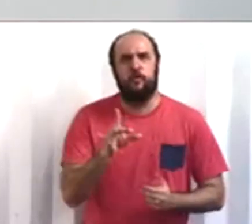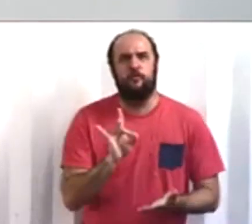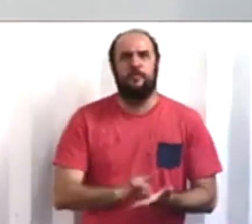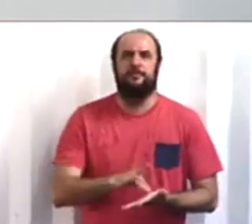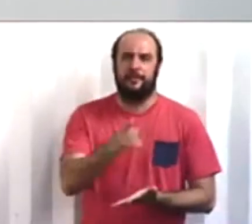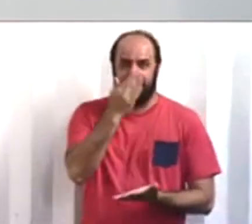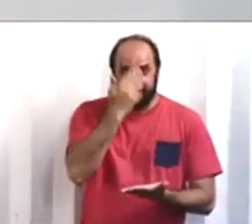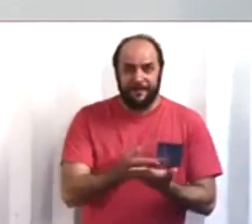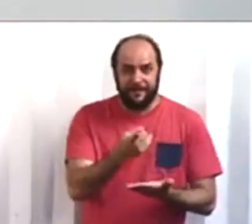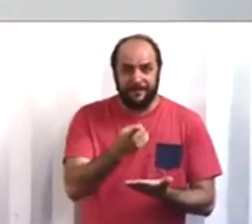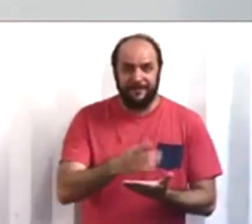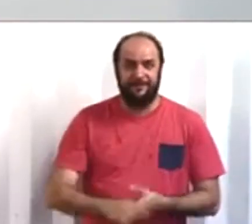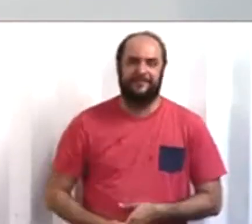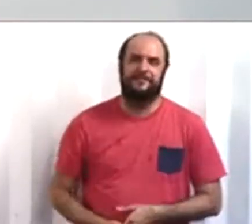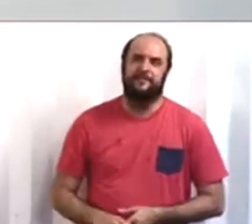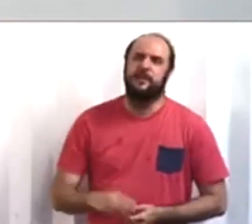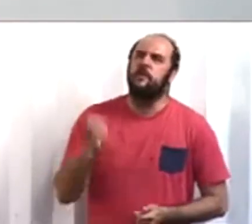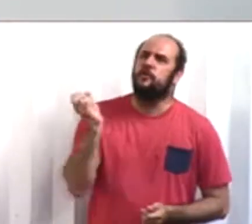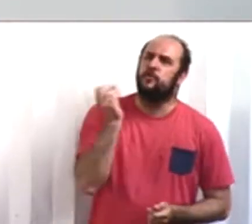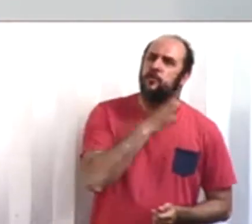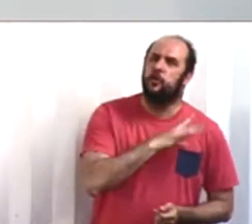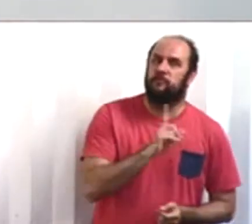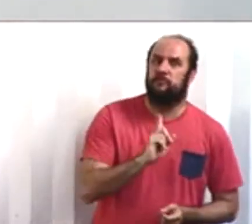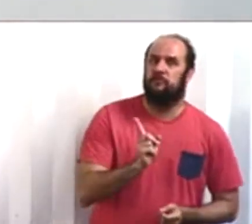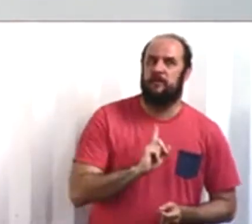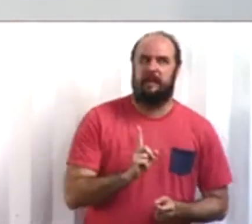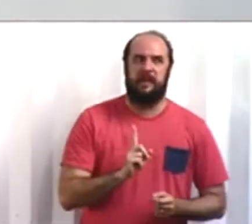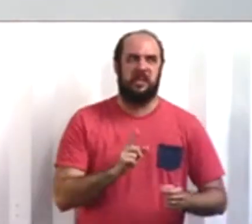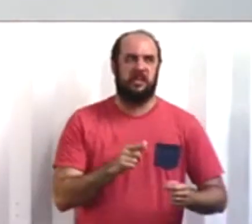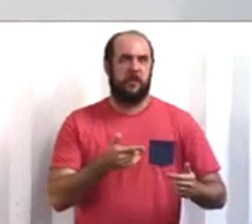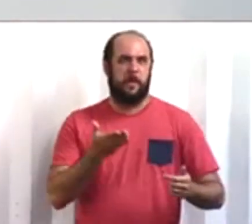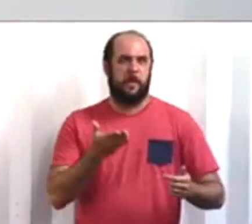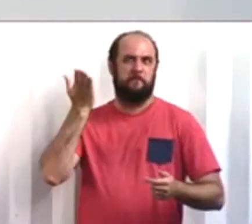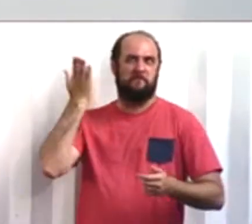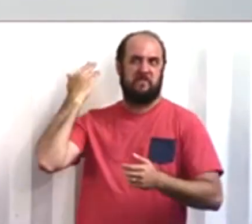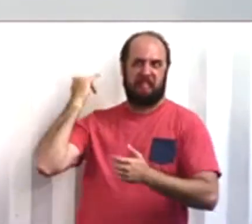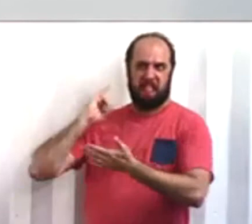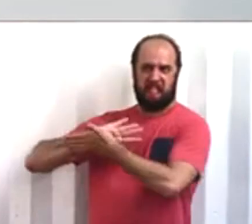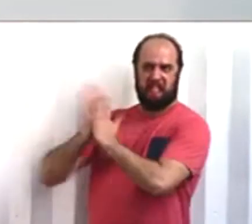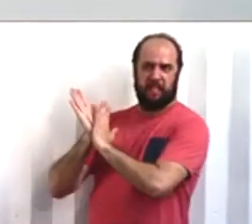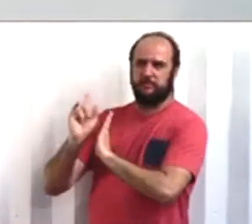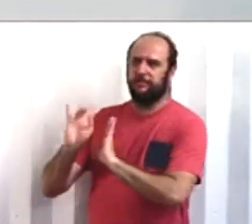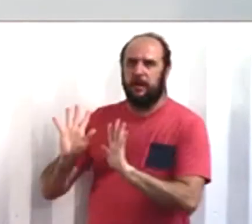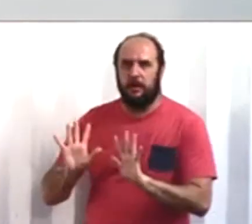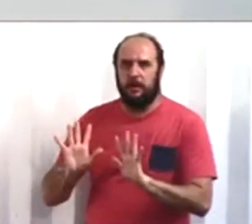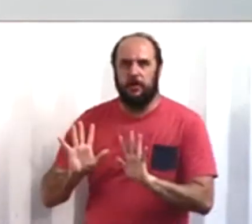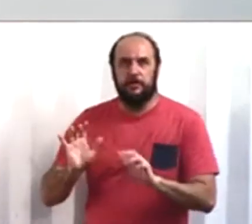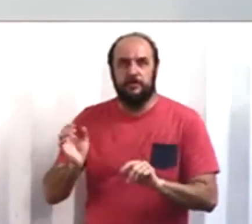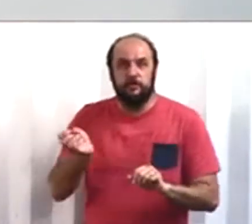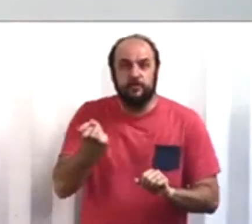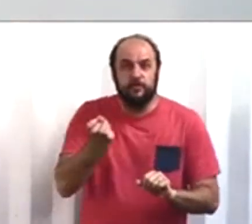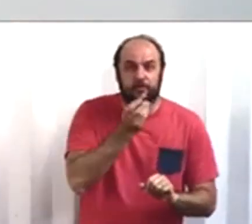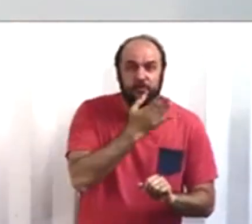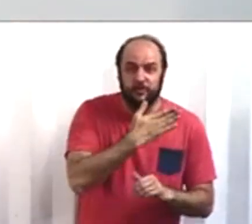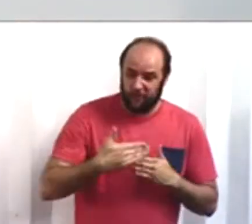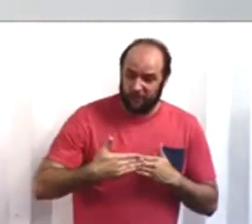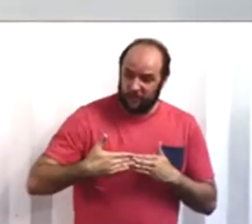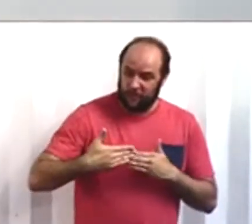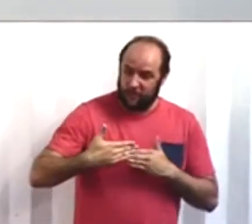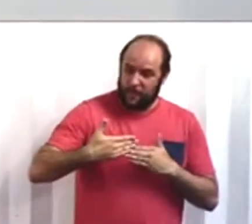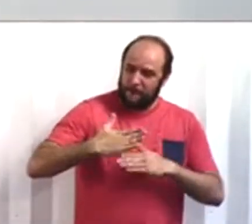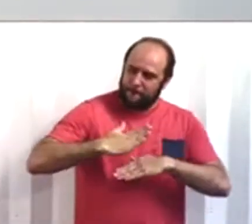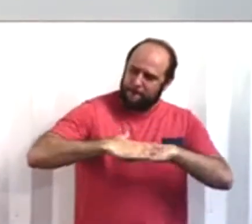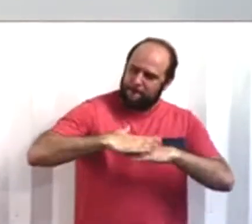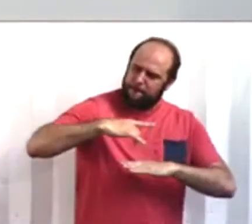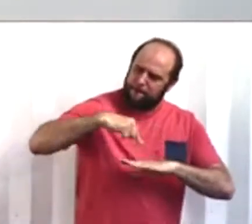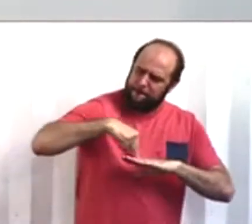ti? Novo não é negar tudo aquilo que você já tem. Novo é alguma coisa um pouco mais